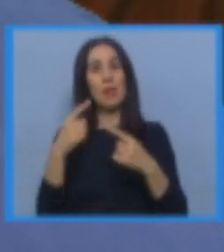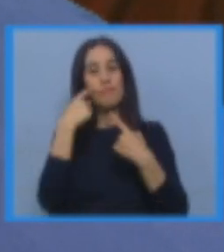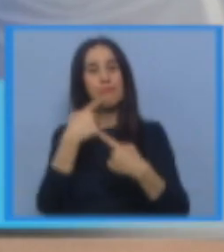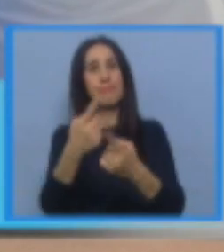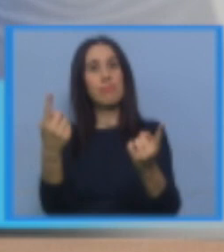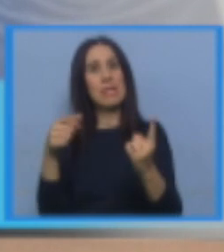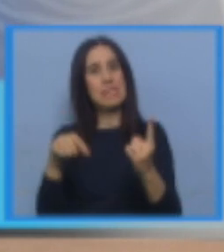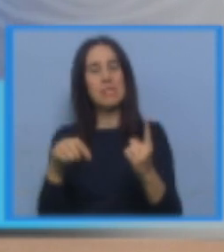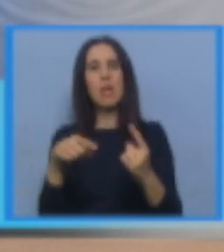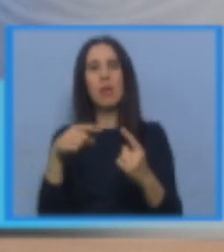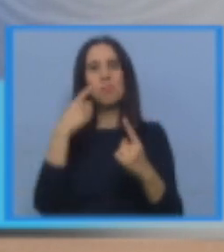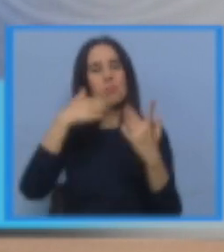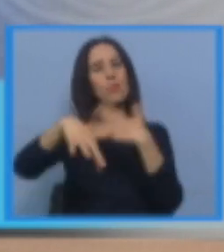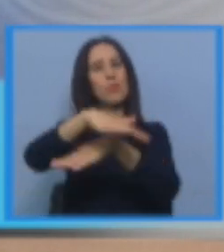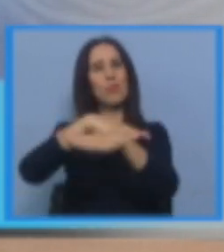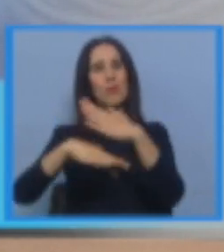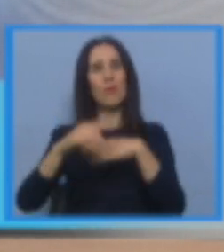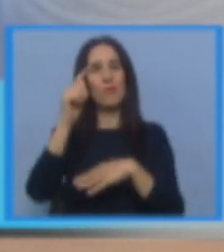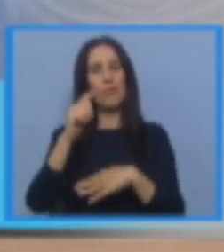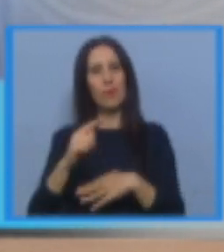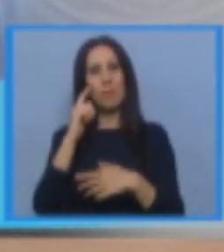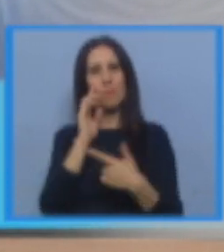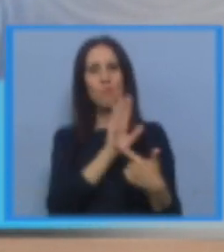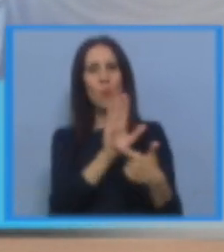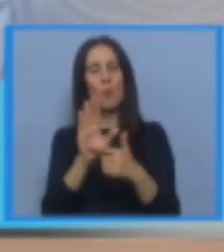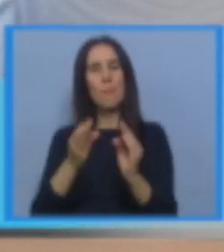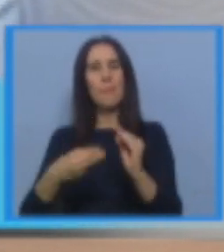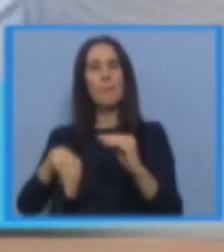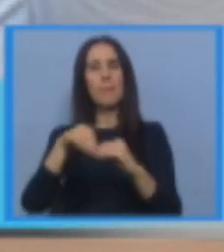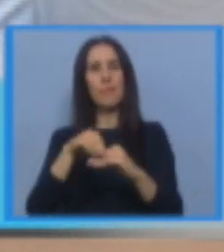é uma manifestação pública da fé, mas ao mesmo tempo uma